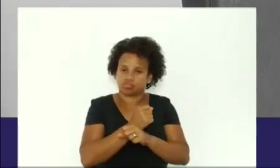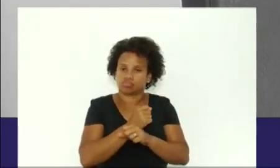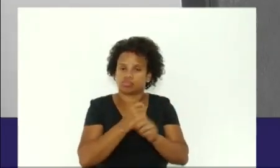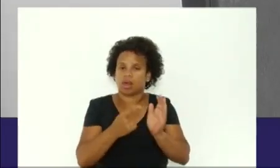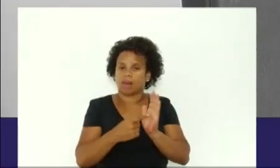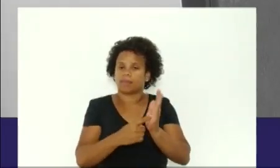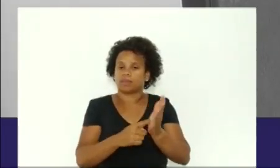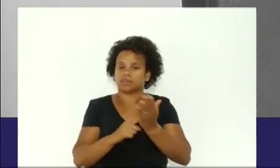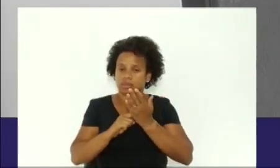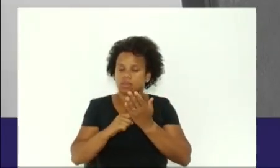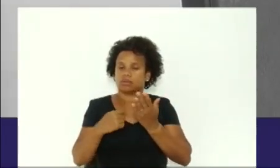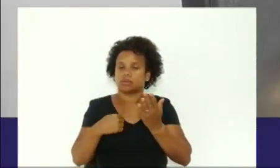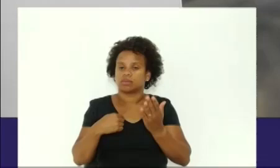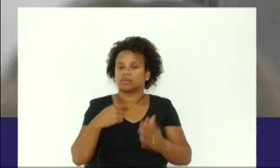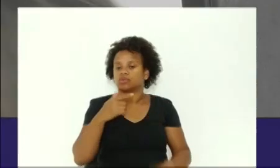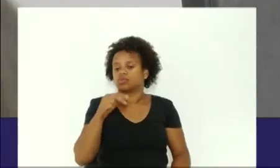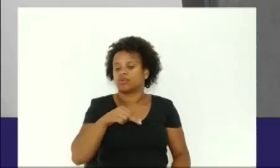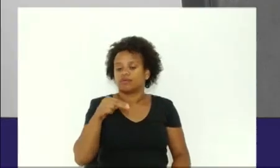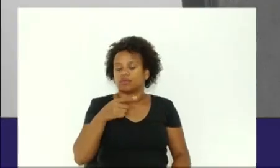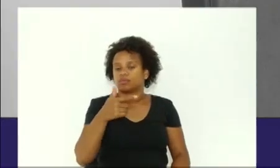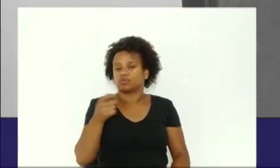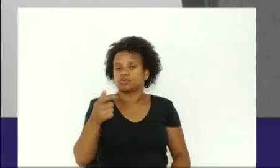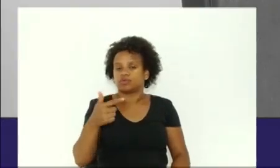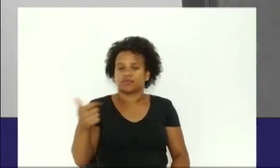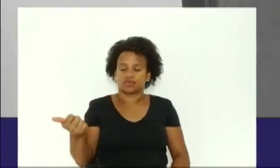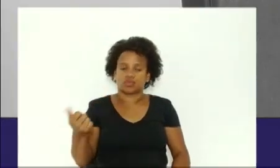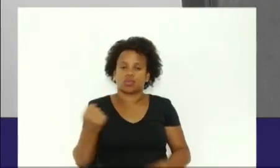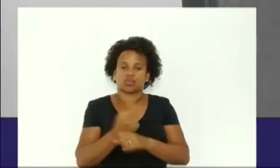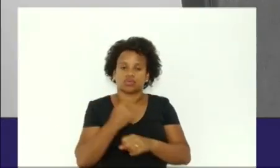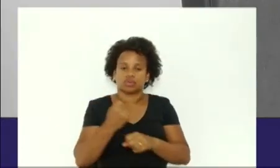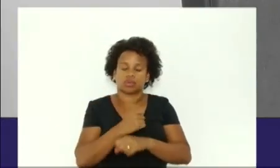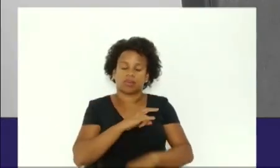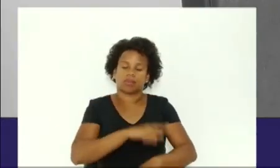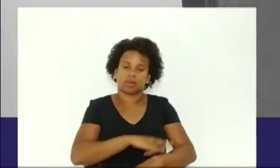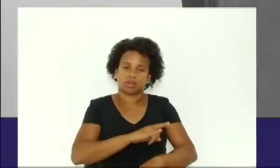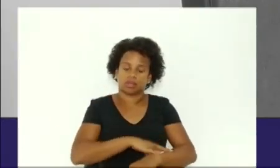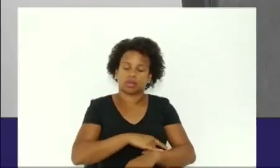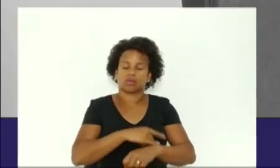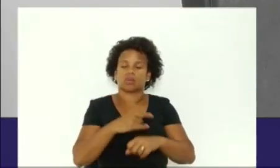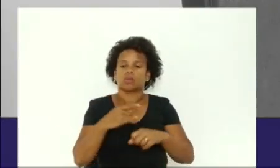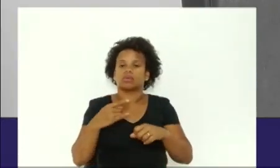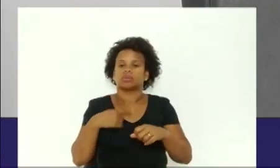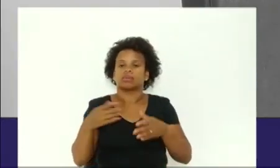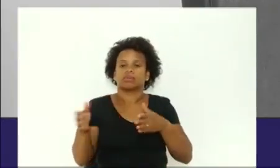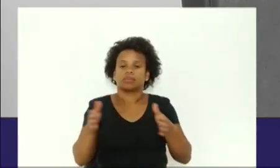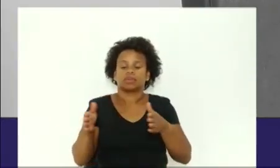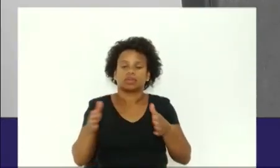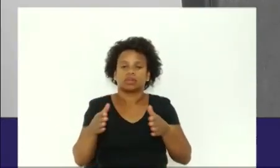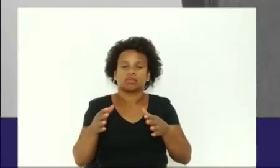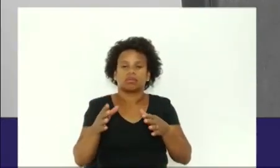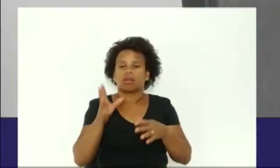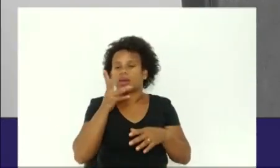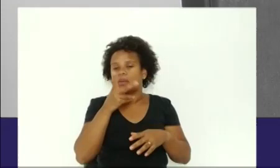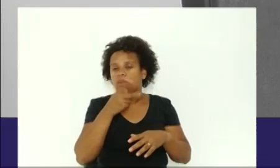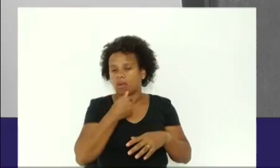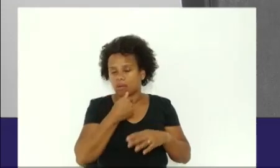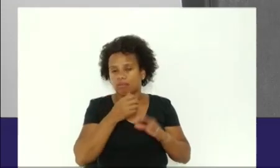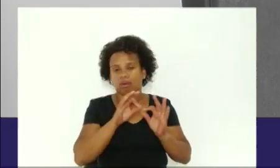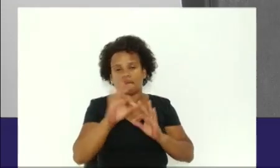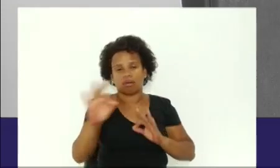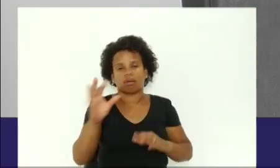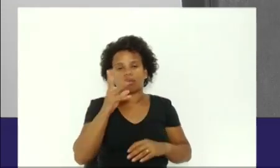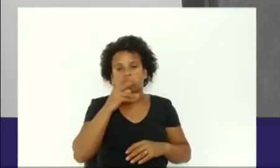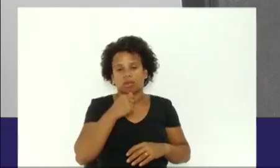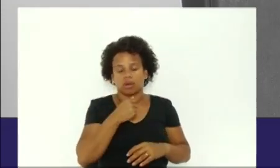de 2021, a construção de banheiros e vestiários está em período distante de execução e ainda dependendo